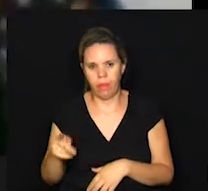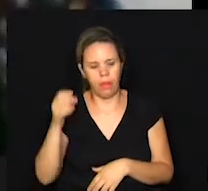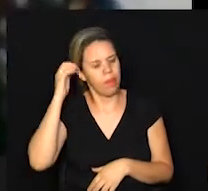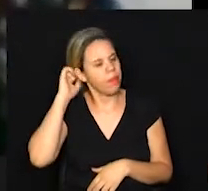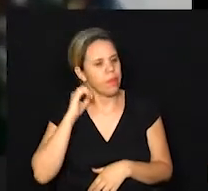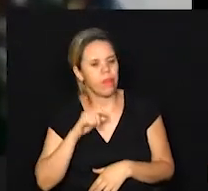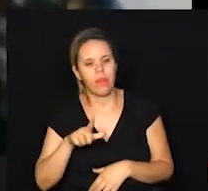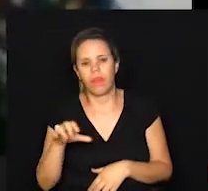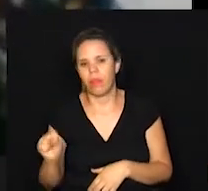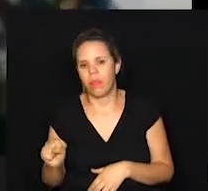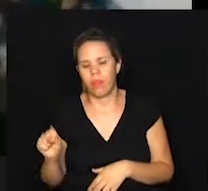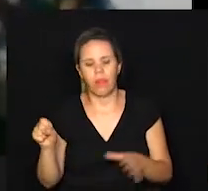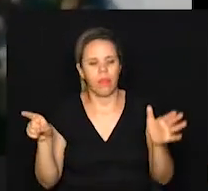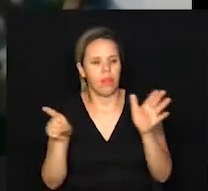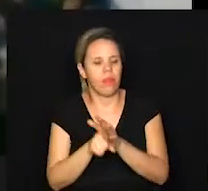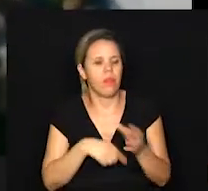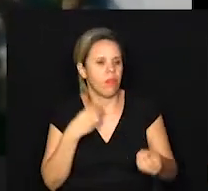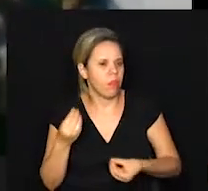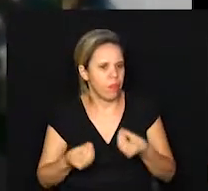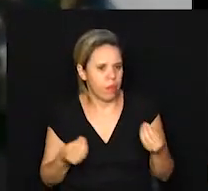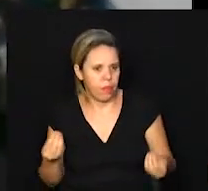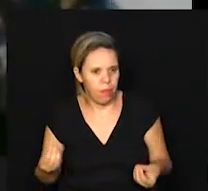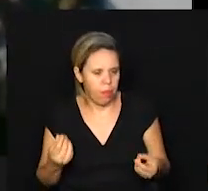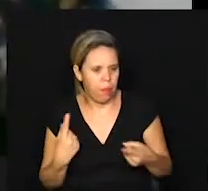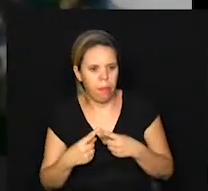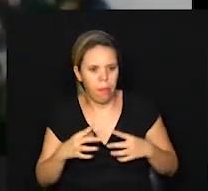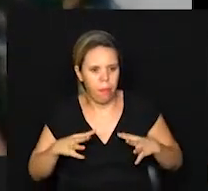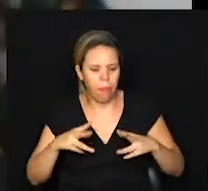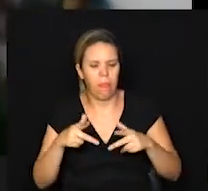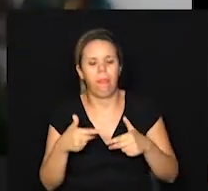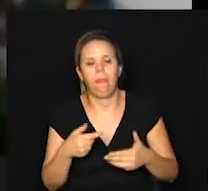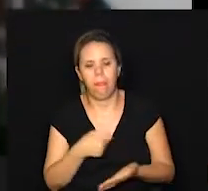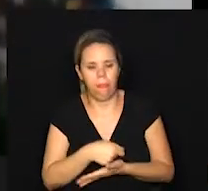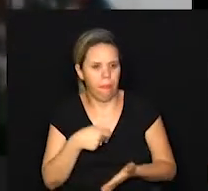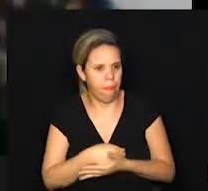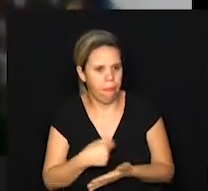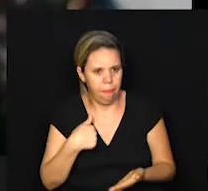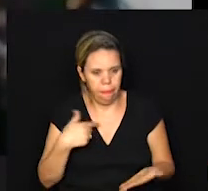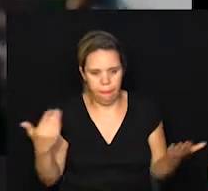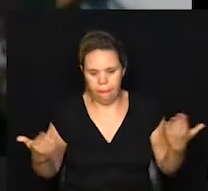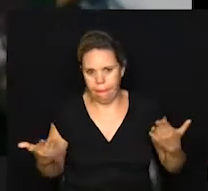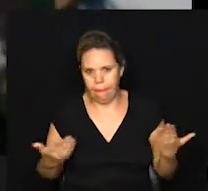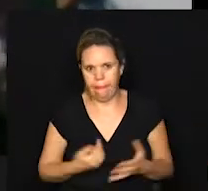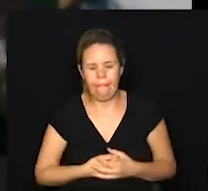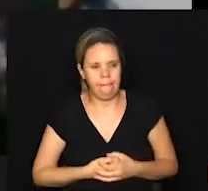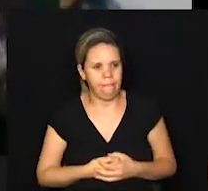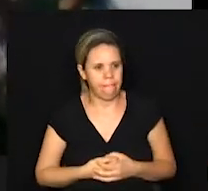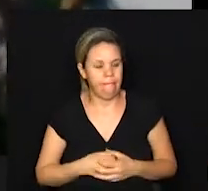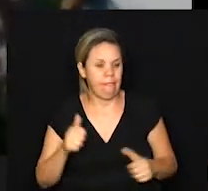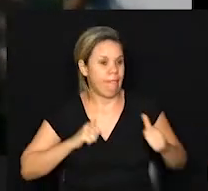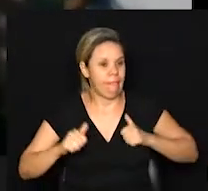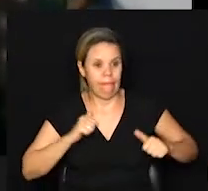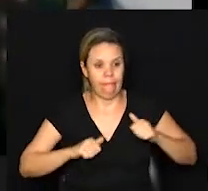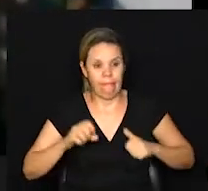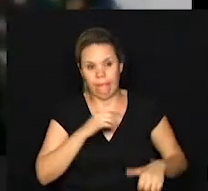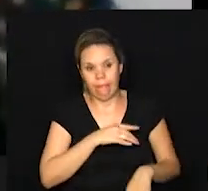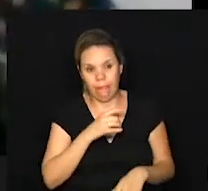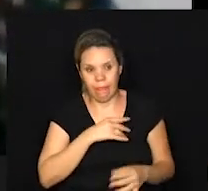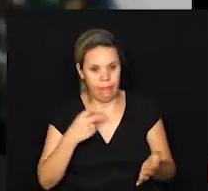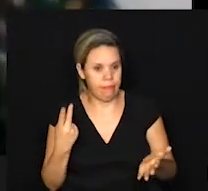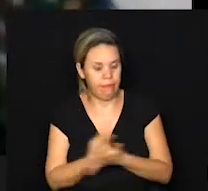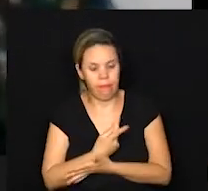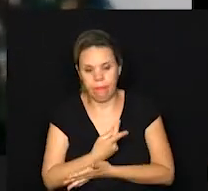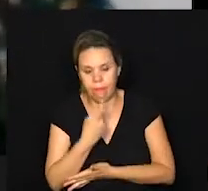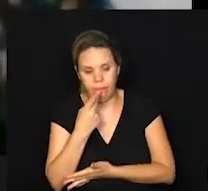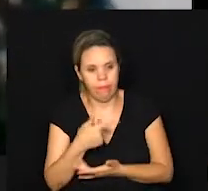perguntei, Luiz, como é que vai ser? Porque toda e qualquer cobrança para mim agora eu fico apavorada com medo de errar, de dizer